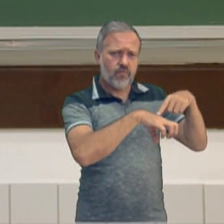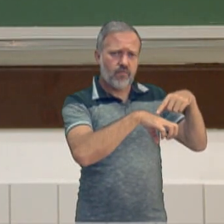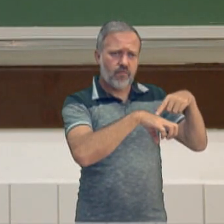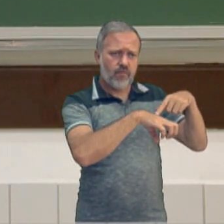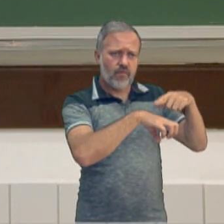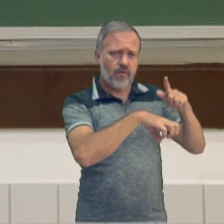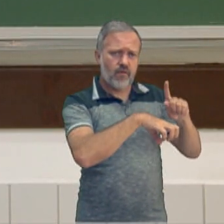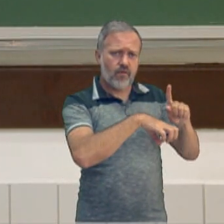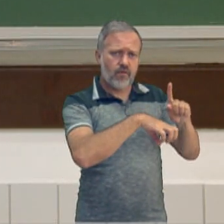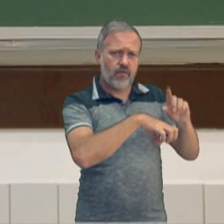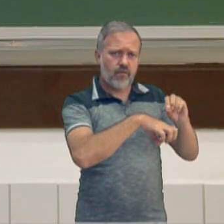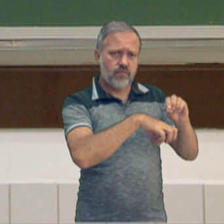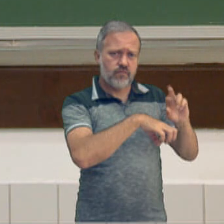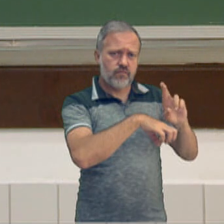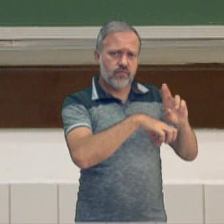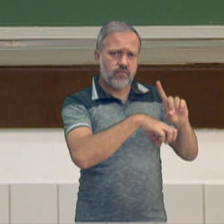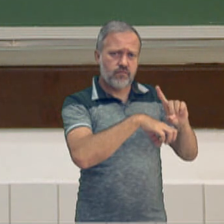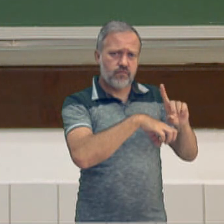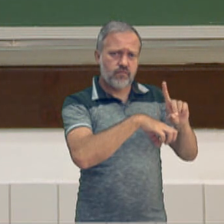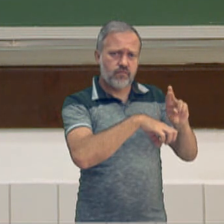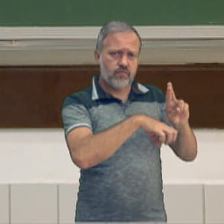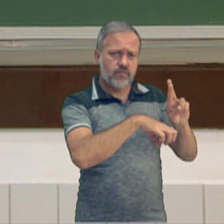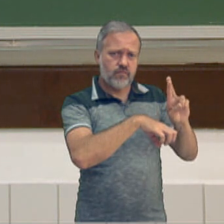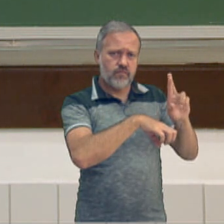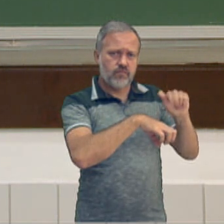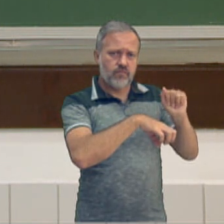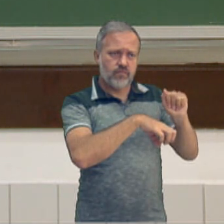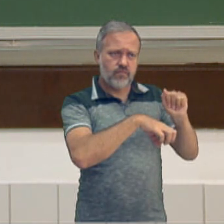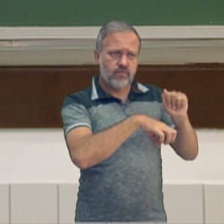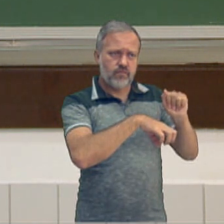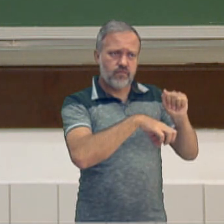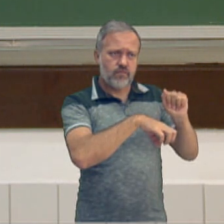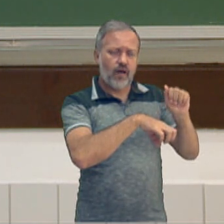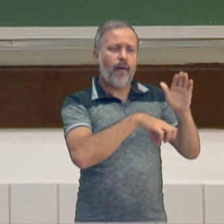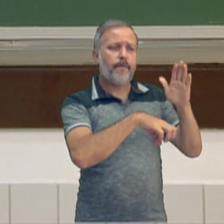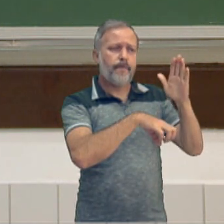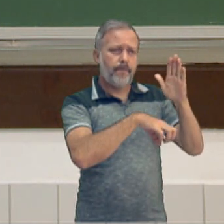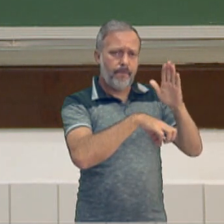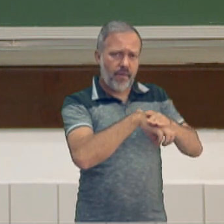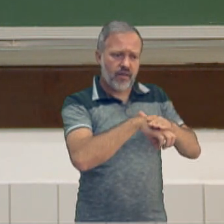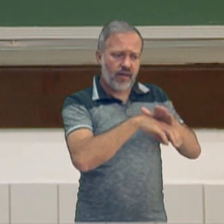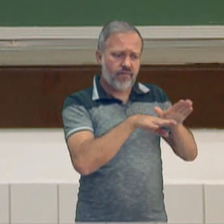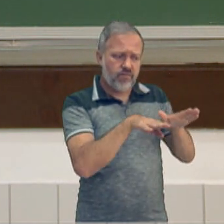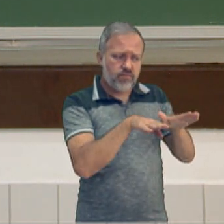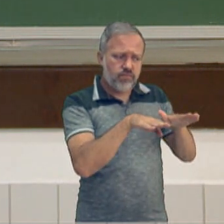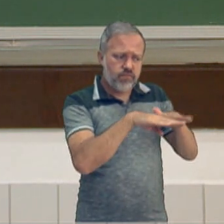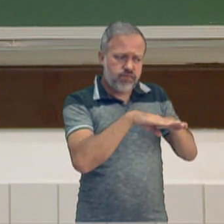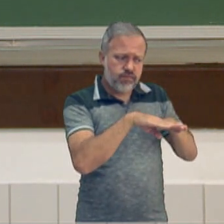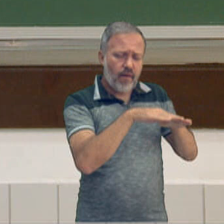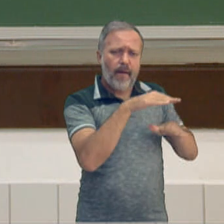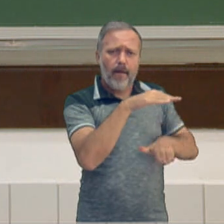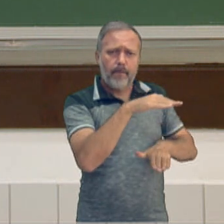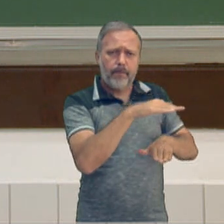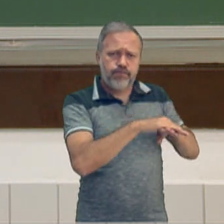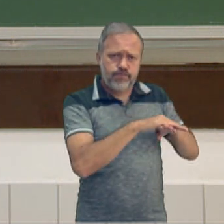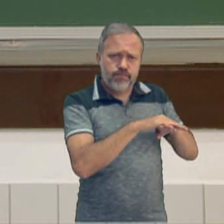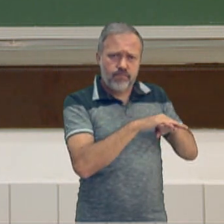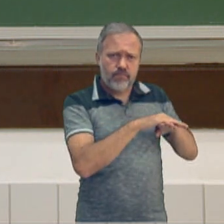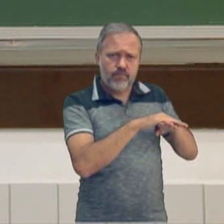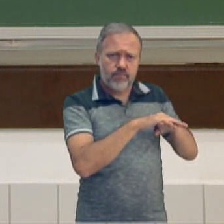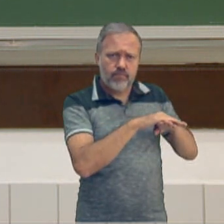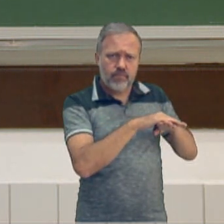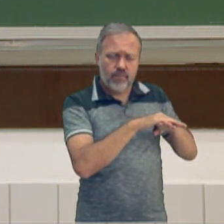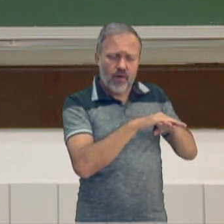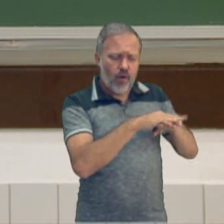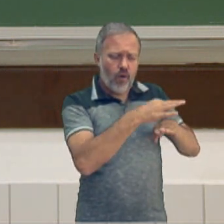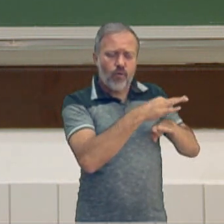Uma gordura saturada, que pode ficar sólida, ela pode, por exemplo, fechar uma artéria, uma veia, é perigoso. Então, as gorduras mais